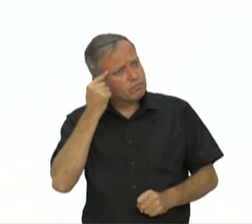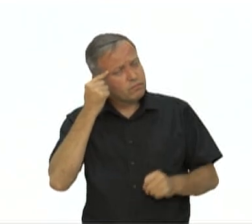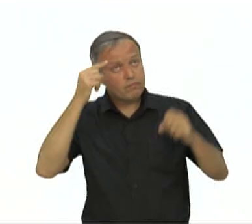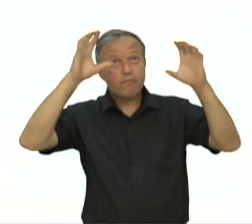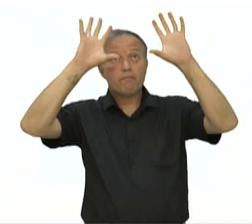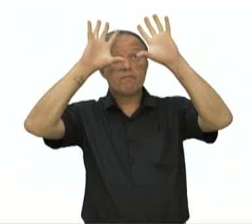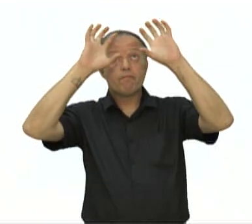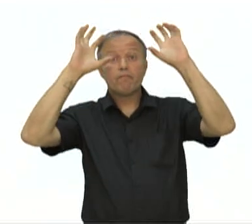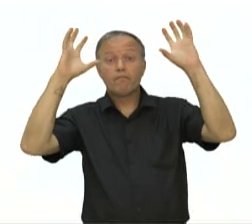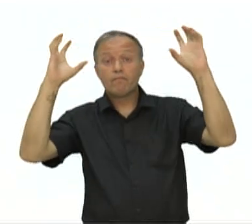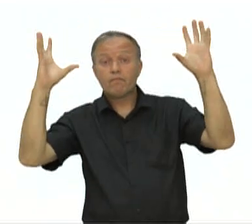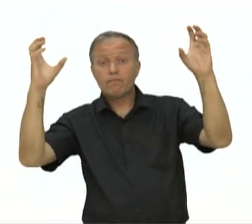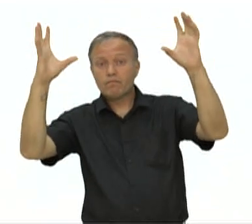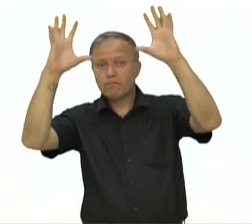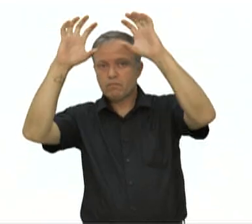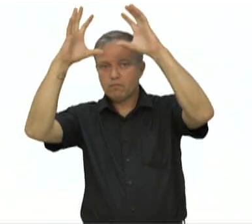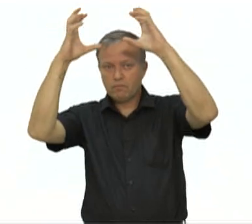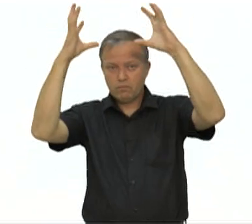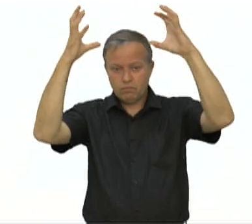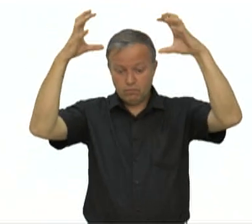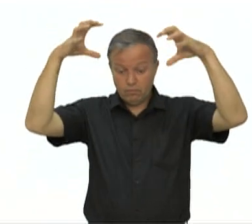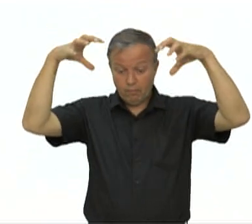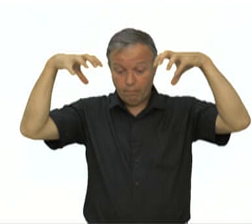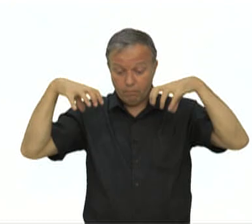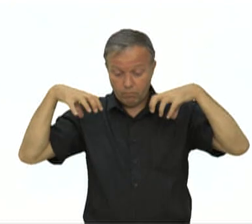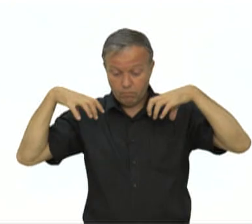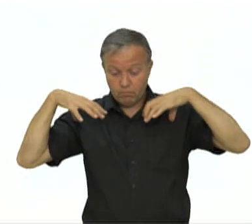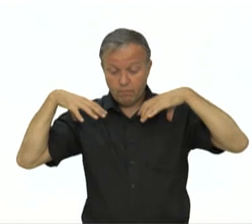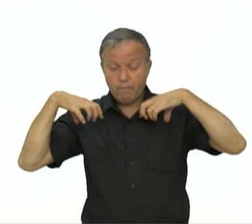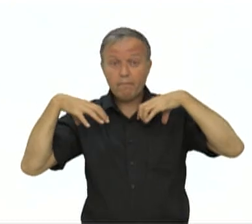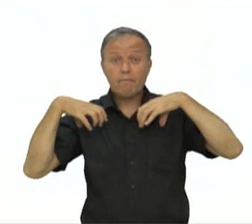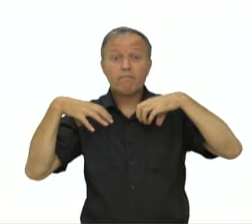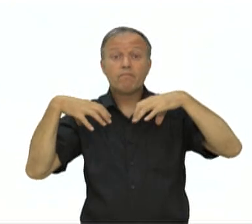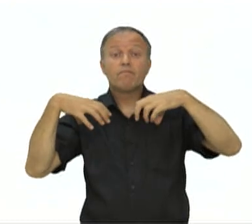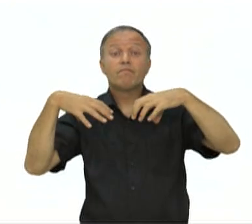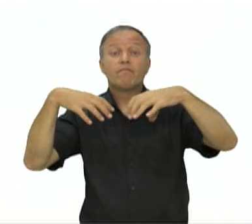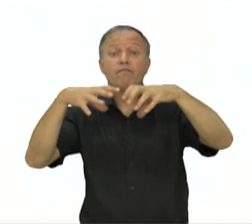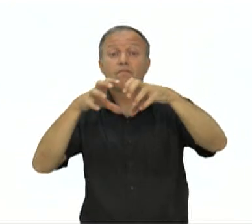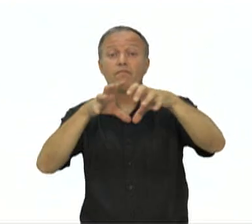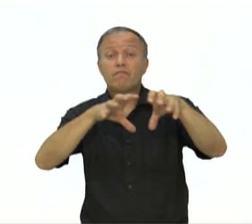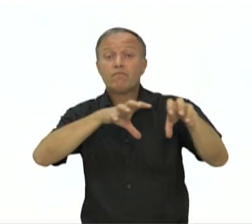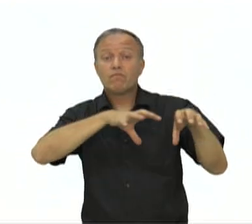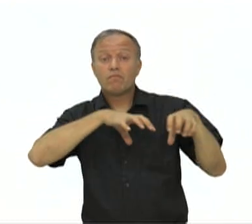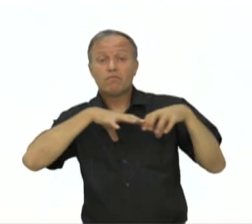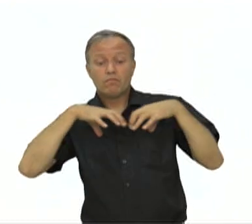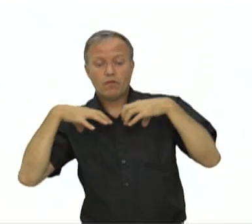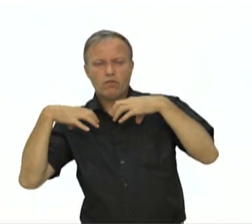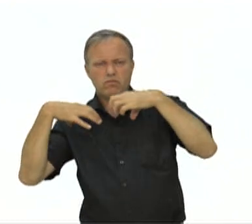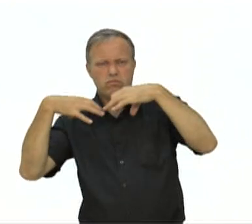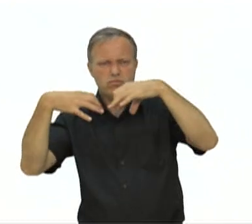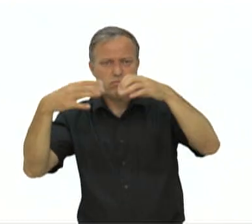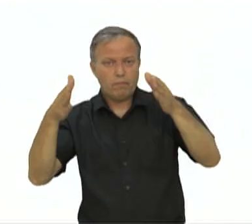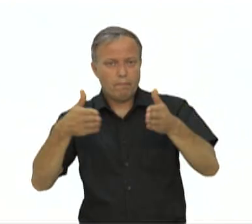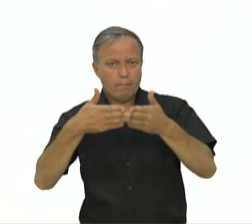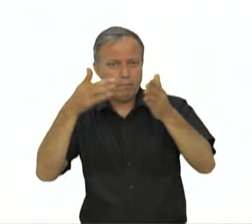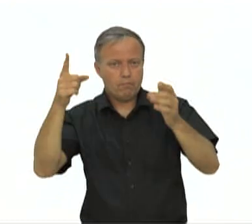aqui, parece que o tempo passando. Então, quando a gente está meditando, a gente não está